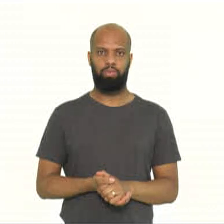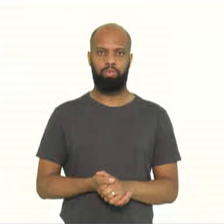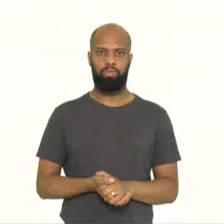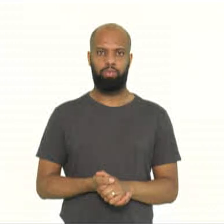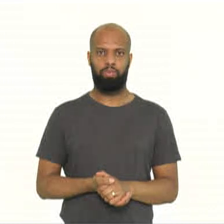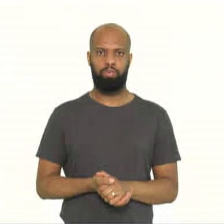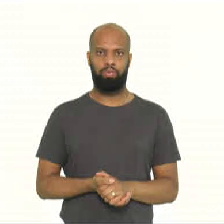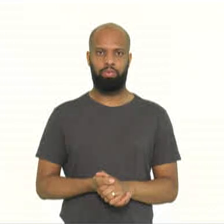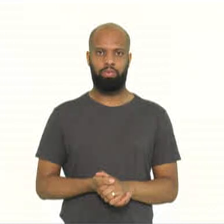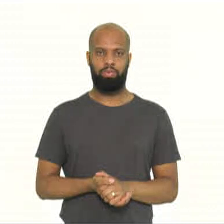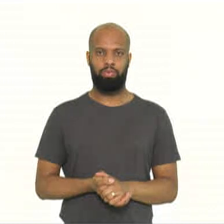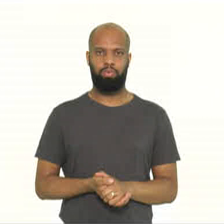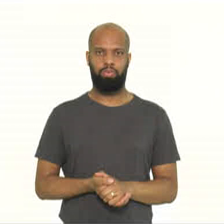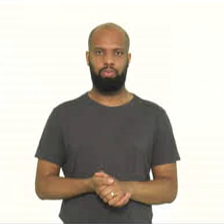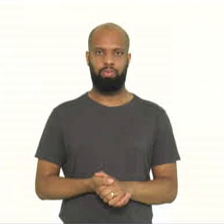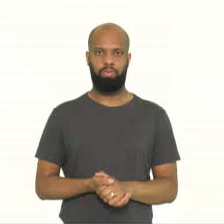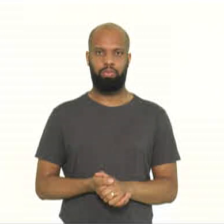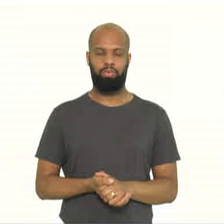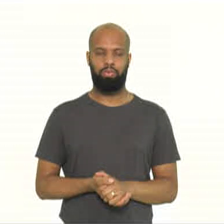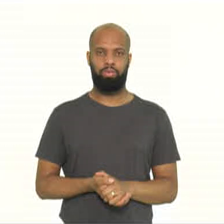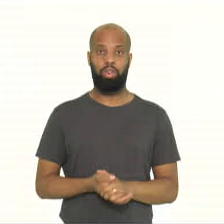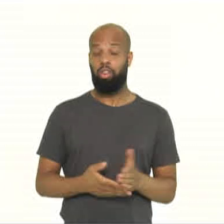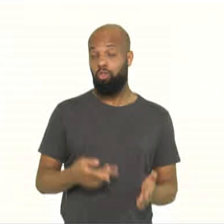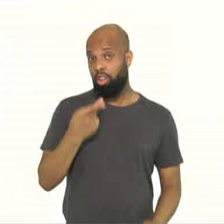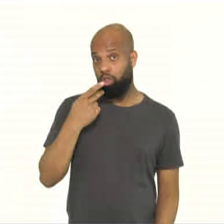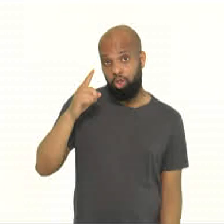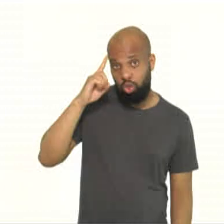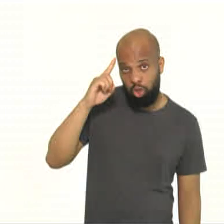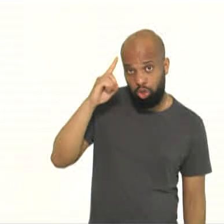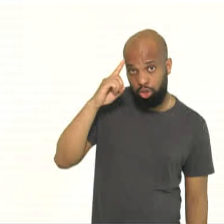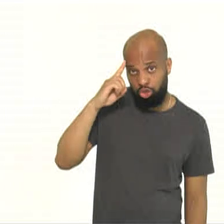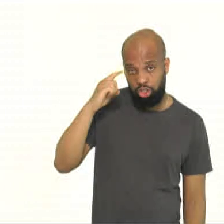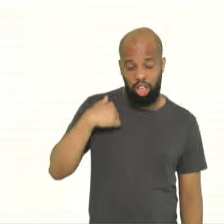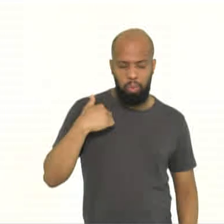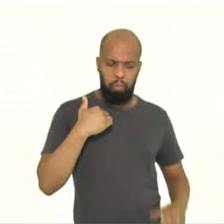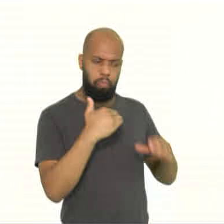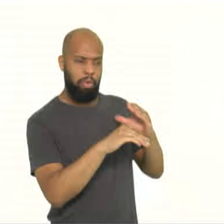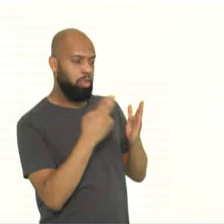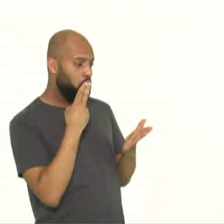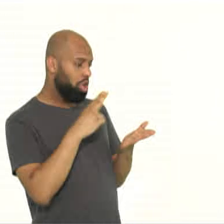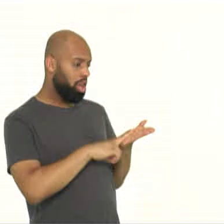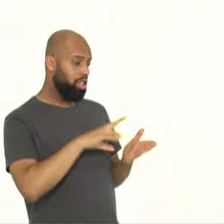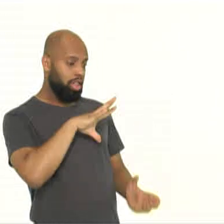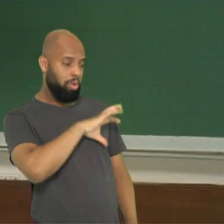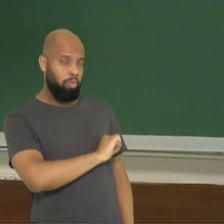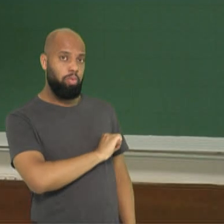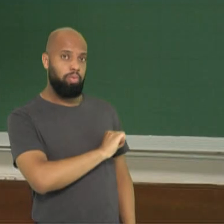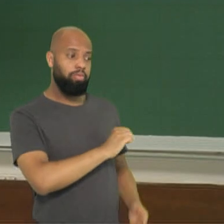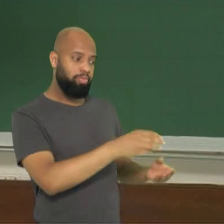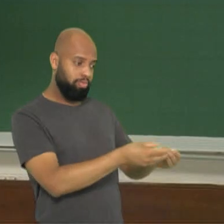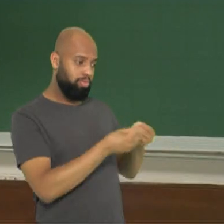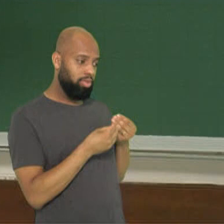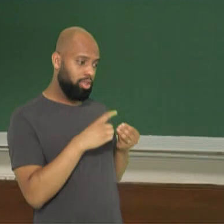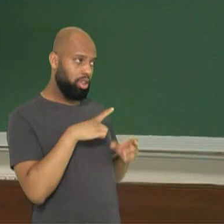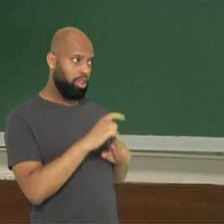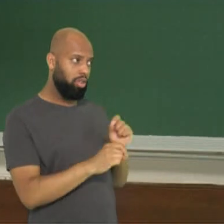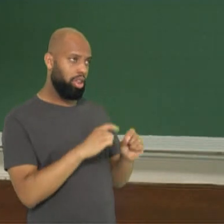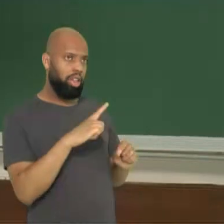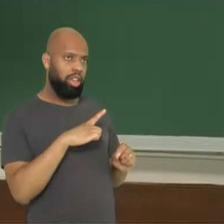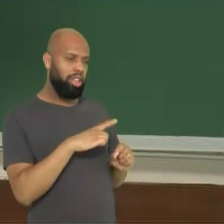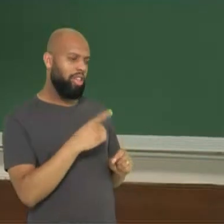com marcas de rouge. Ele diz, olha, todos os dias eu mando para ela uma carta de amor e ela me devolve com essas